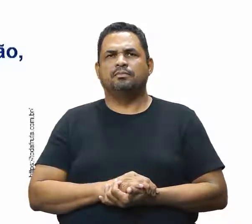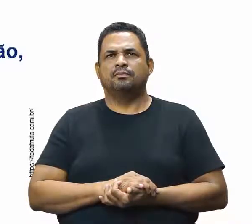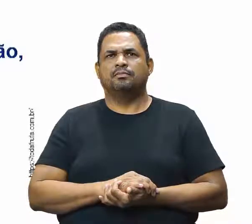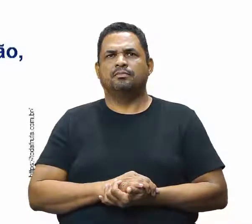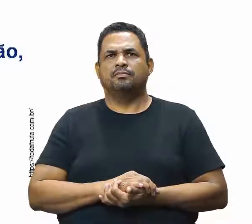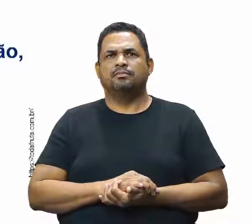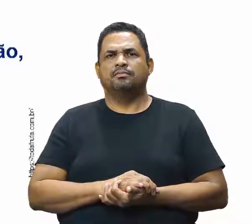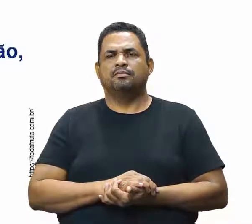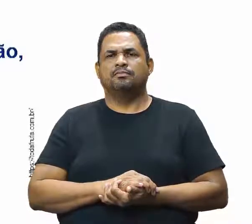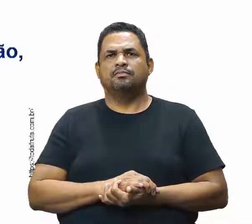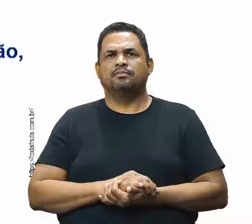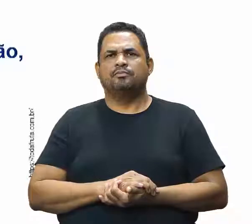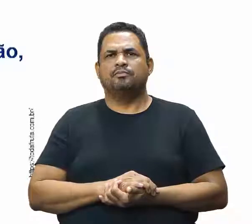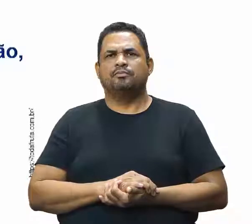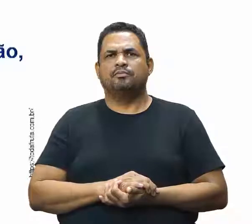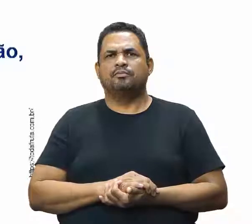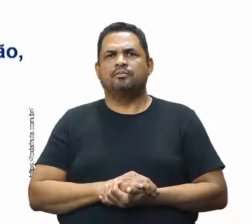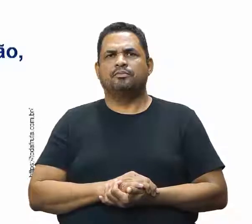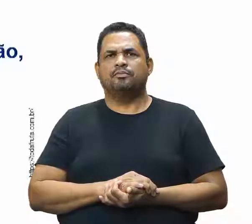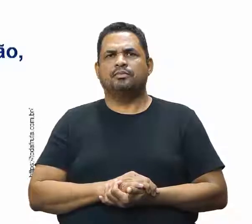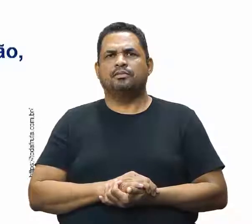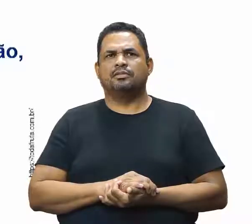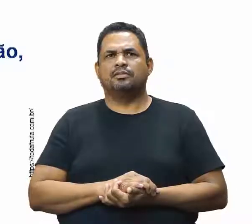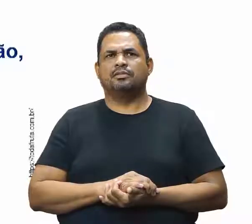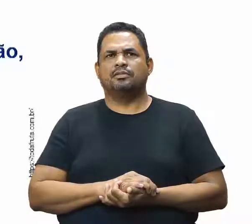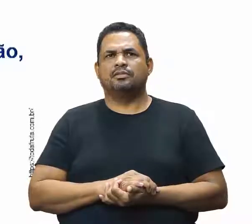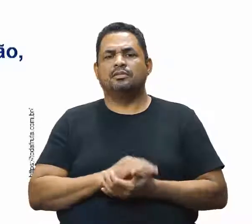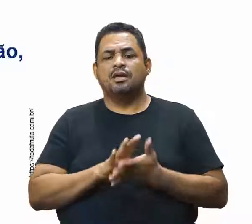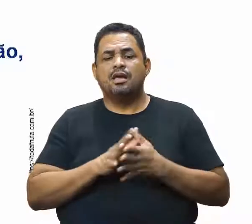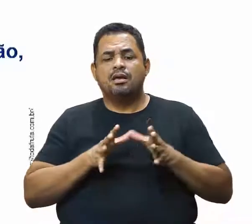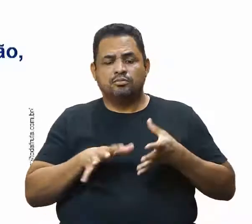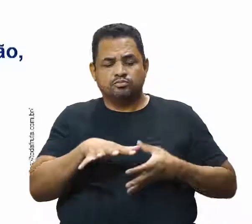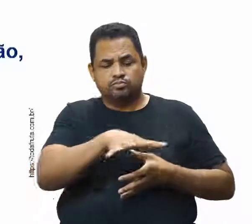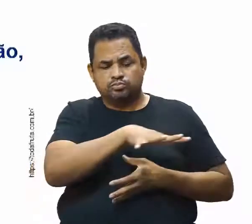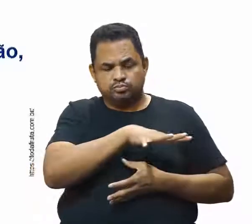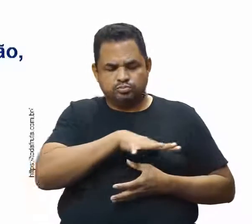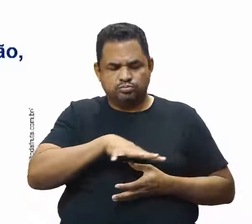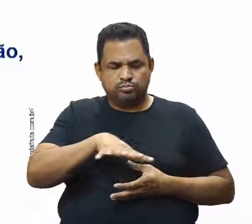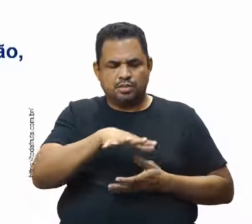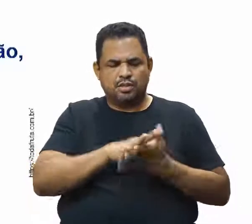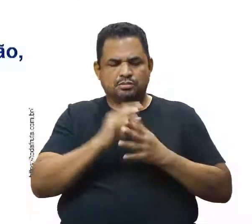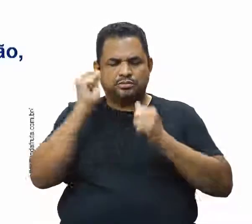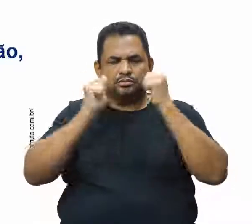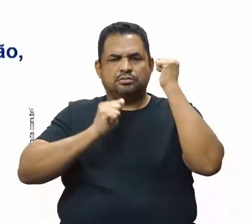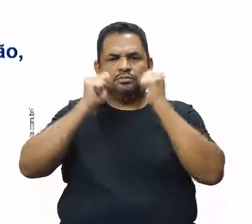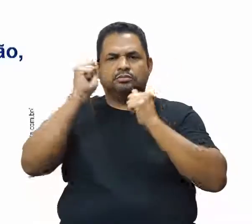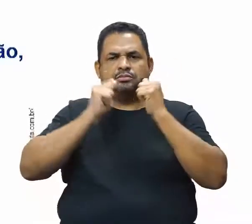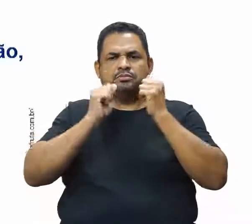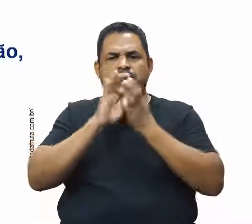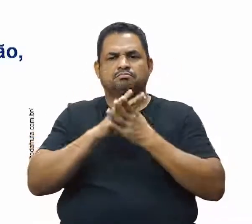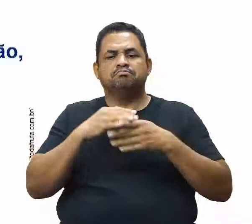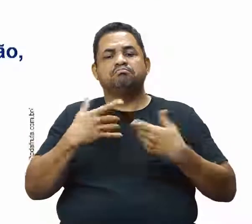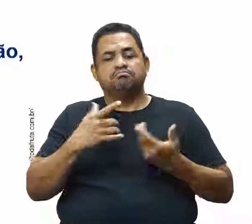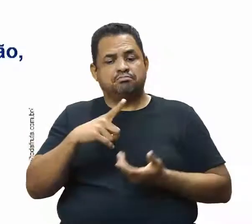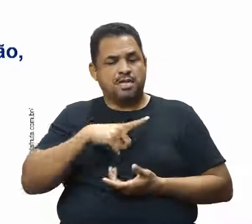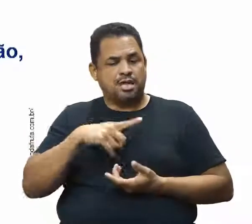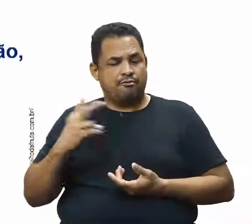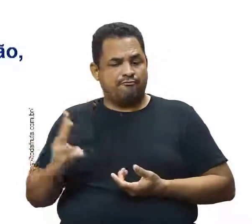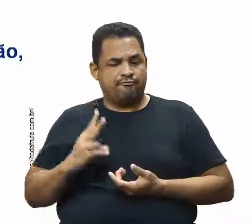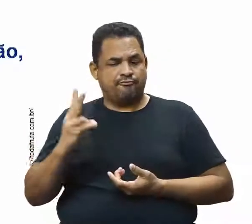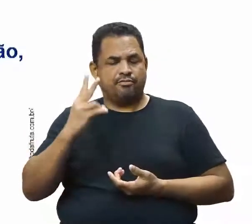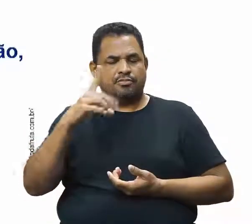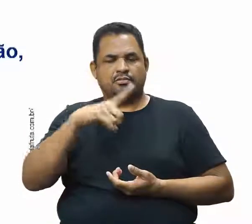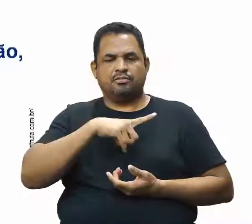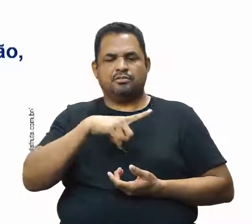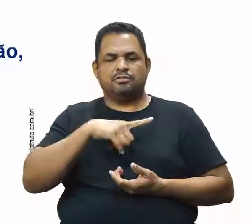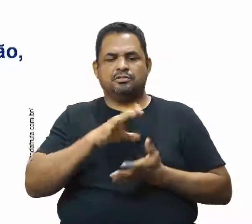como é que eu falo? É um setor da indústria que é bem valorizado e também tem,